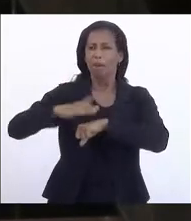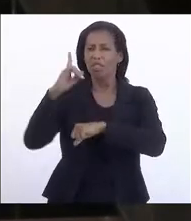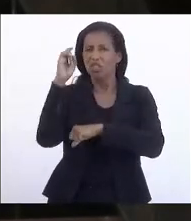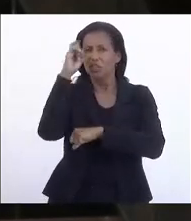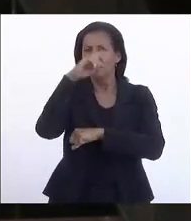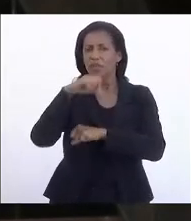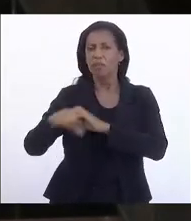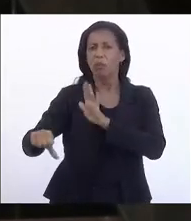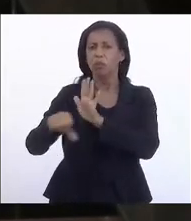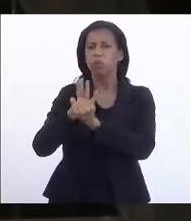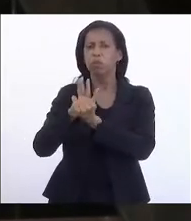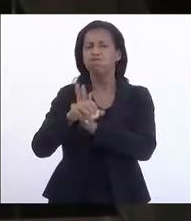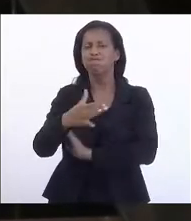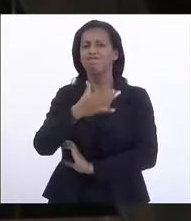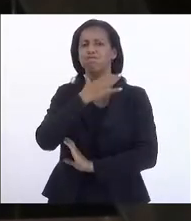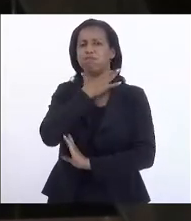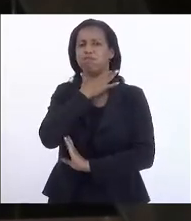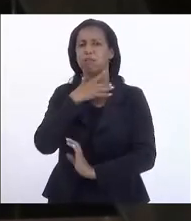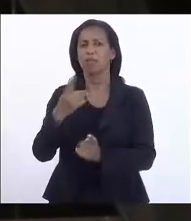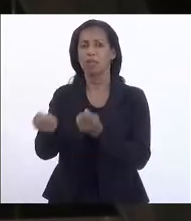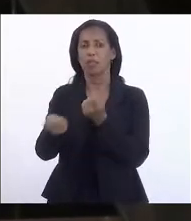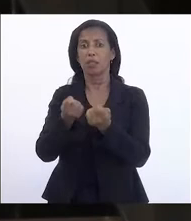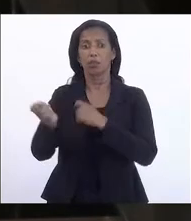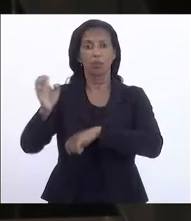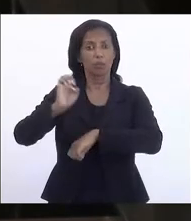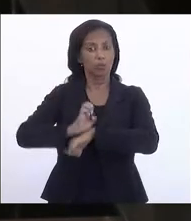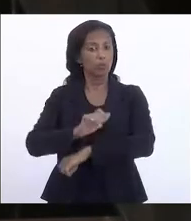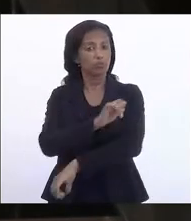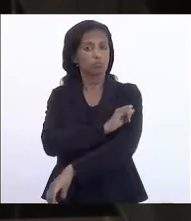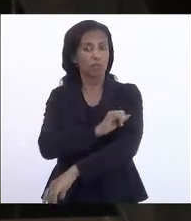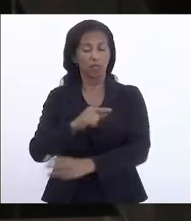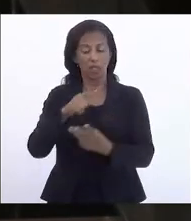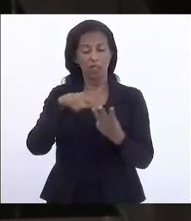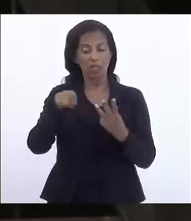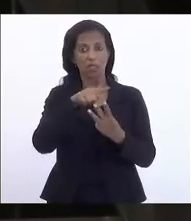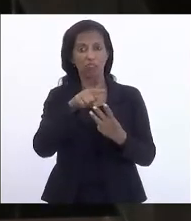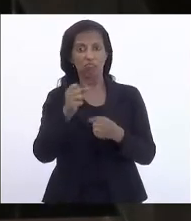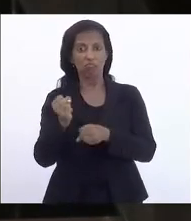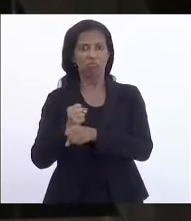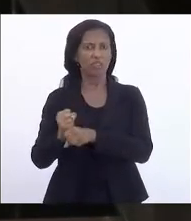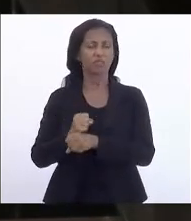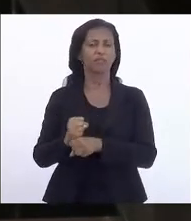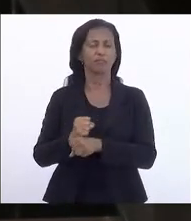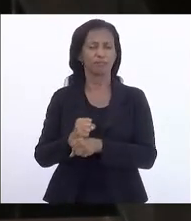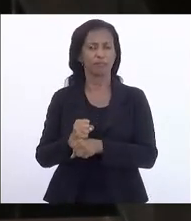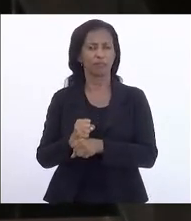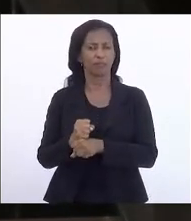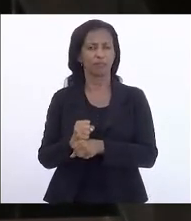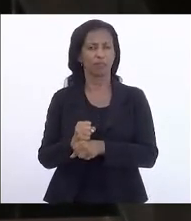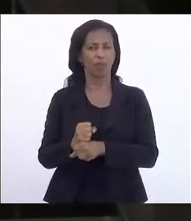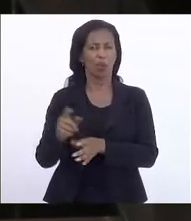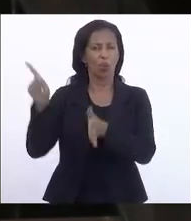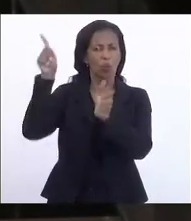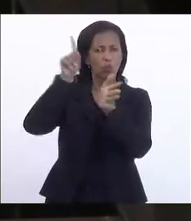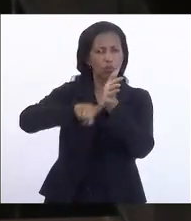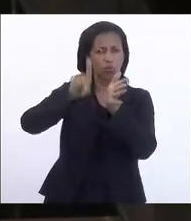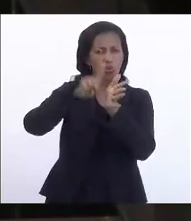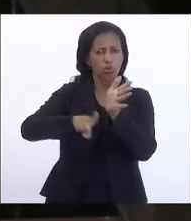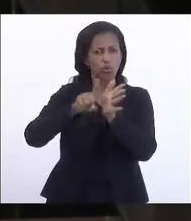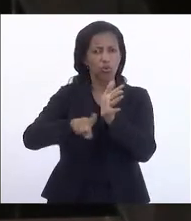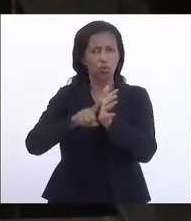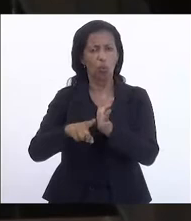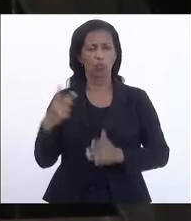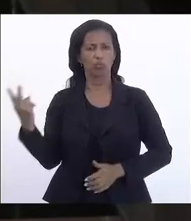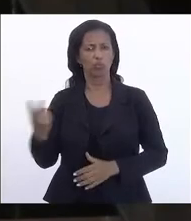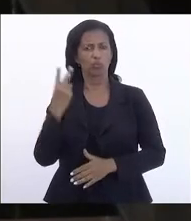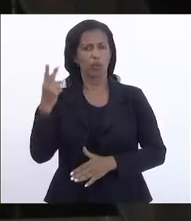crise econômica do Estado do Rio de Janeiro. Pois bem, nesses três anos, o percentual de desconto dos valores que